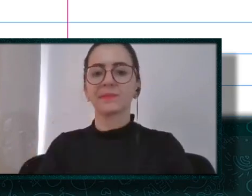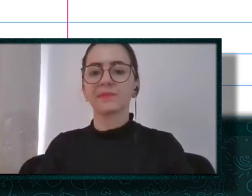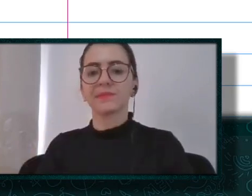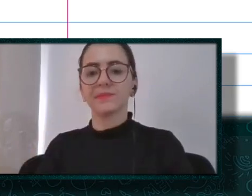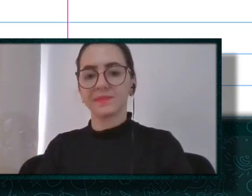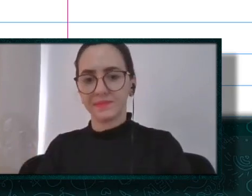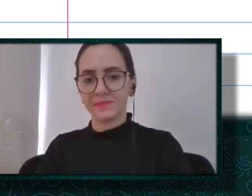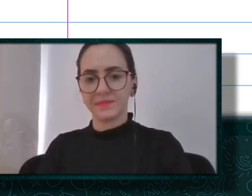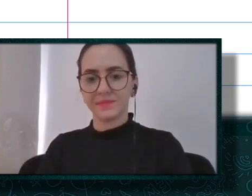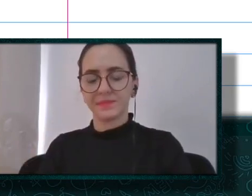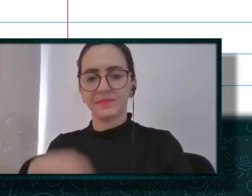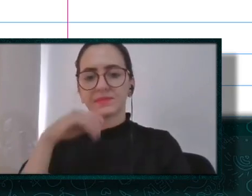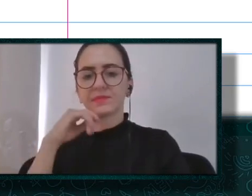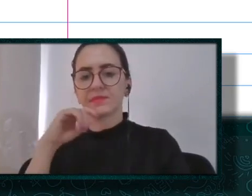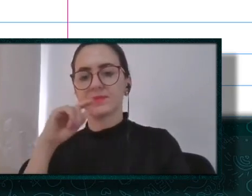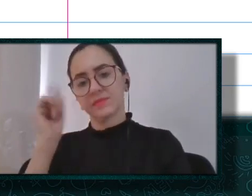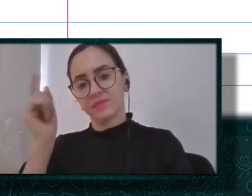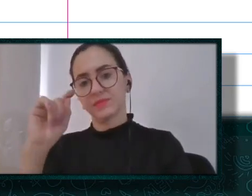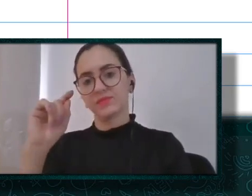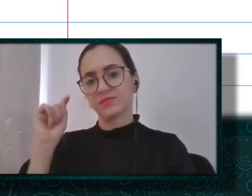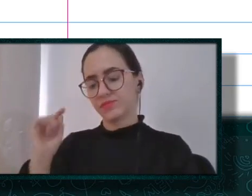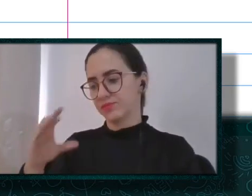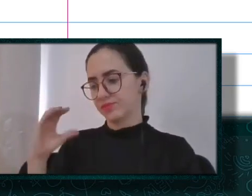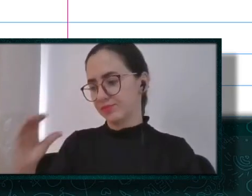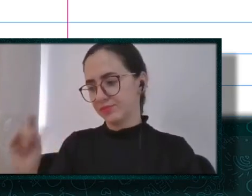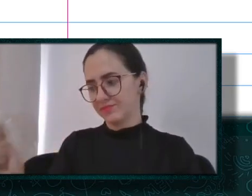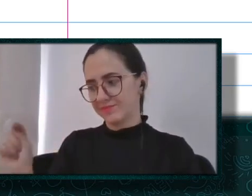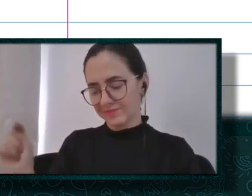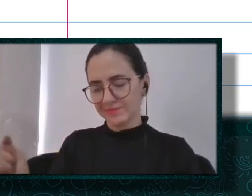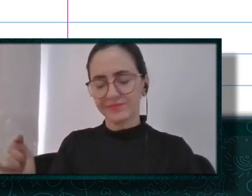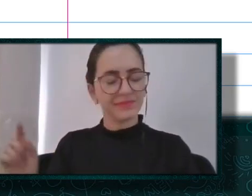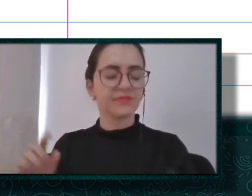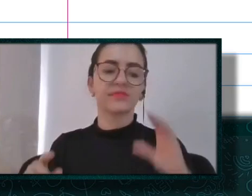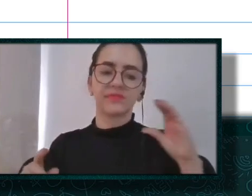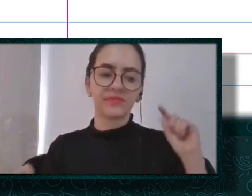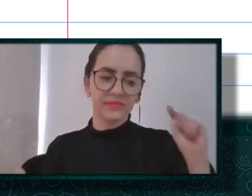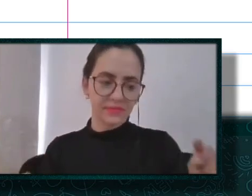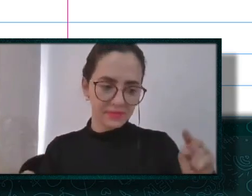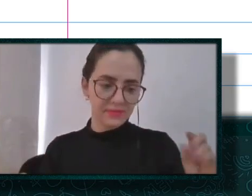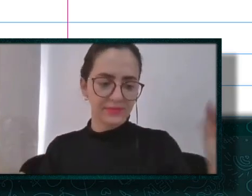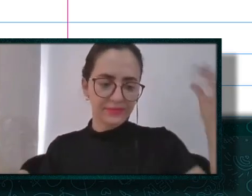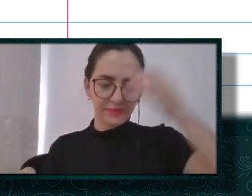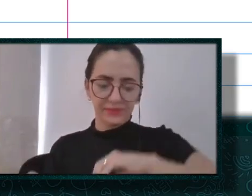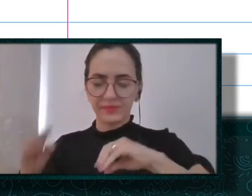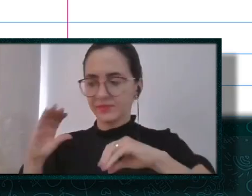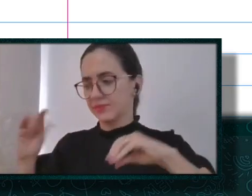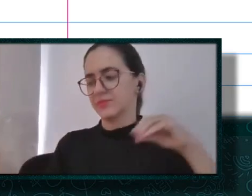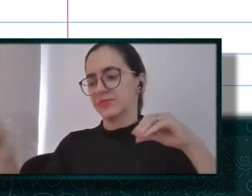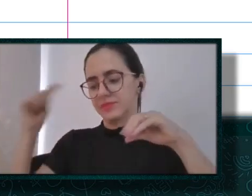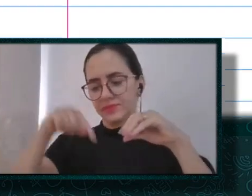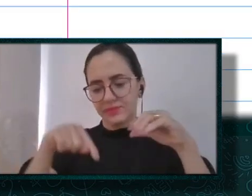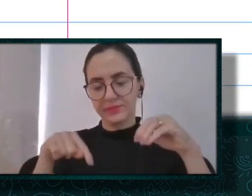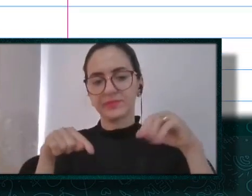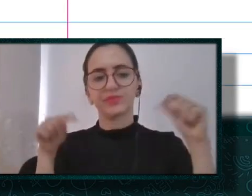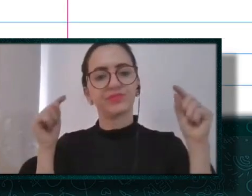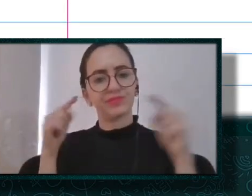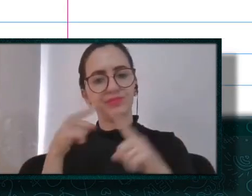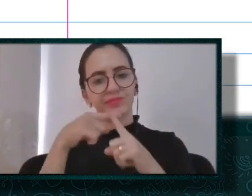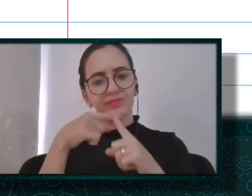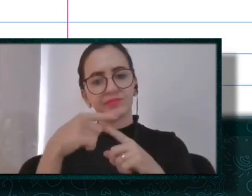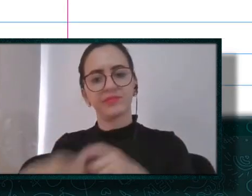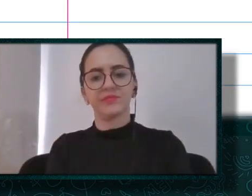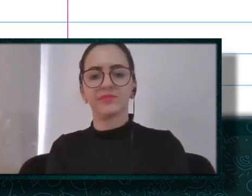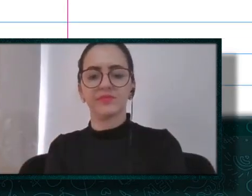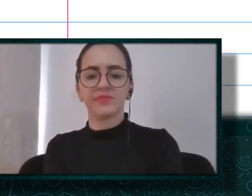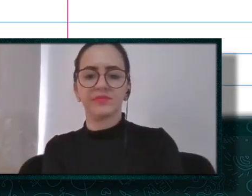a concentração de B, que vai ser 2 mols por litro. E, além